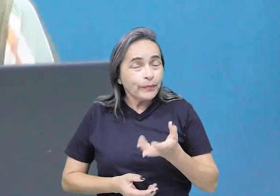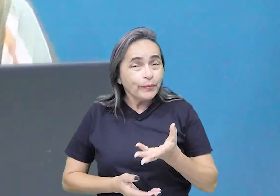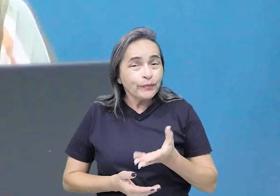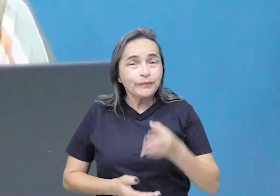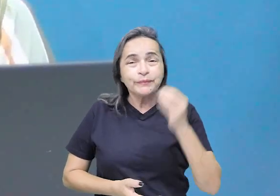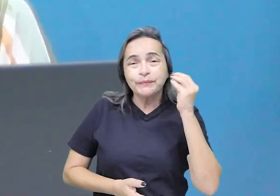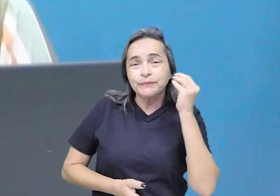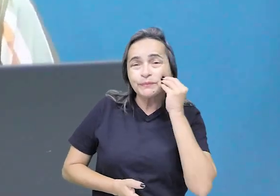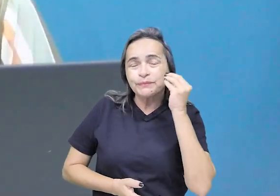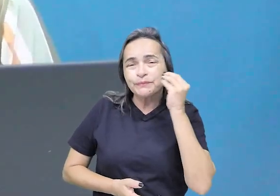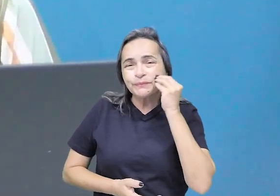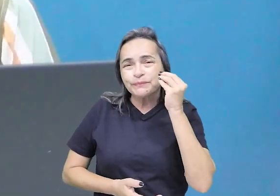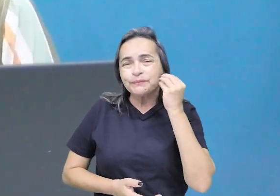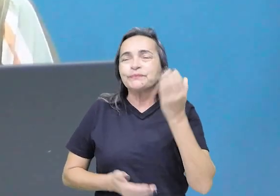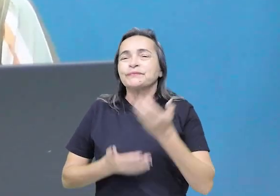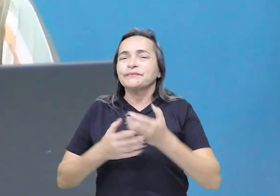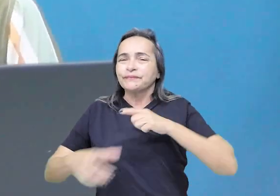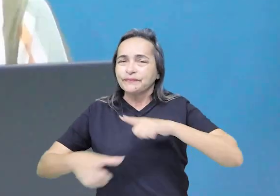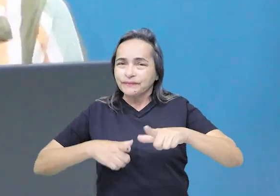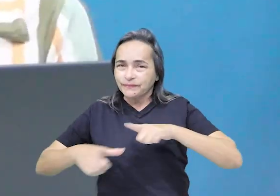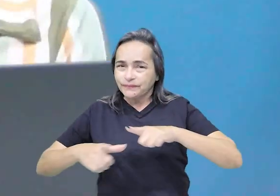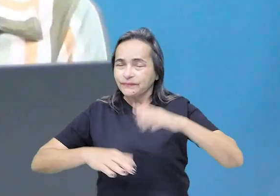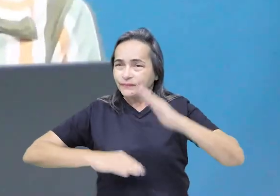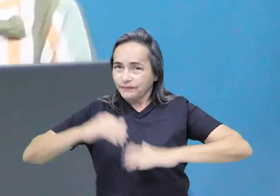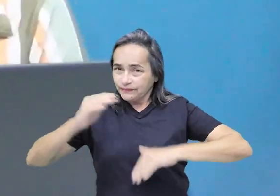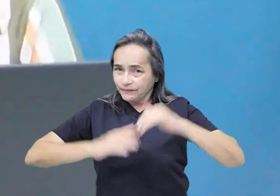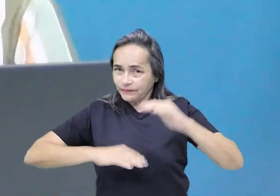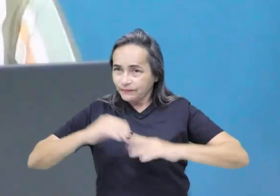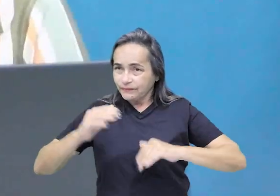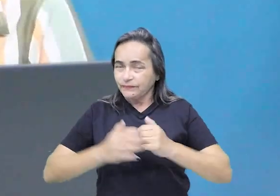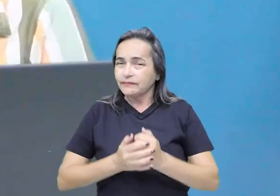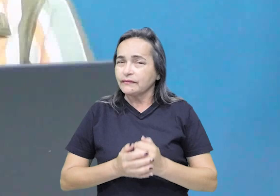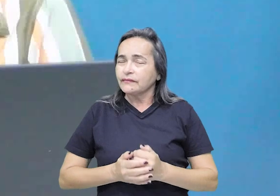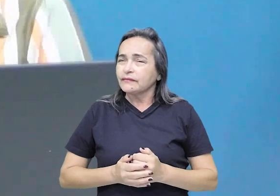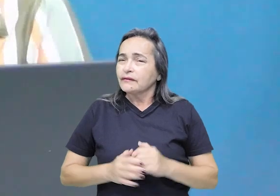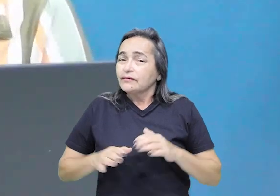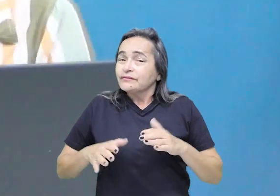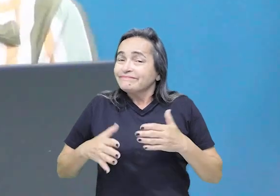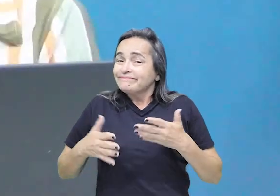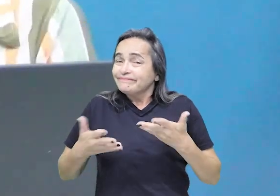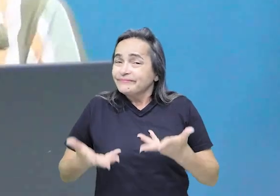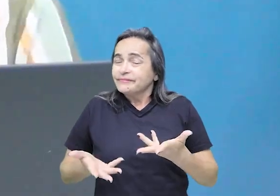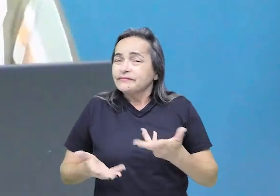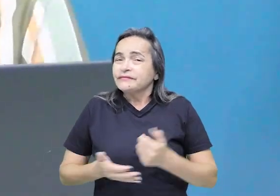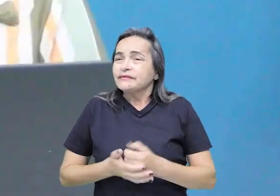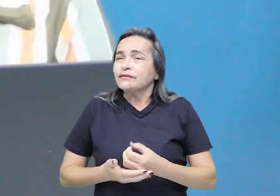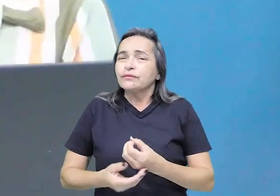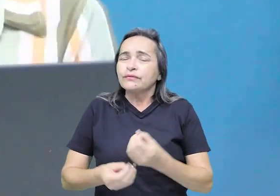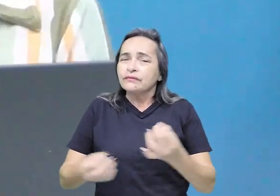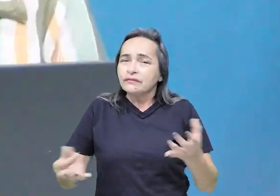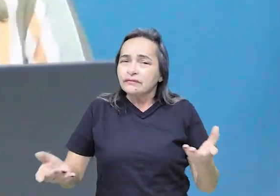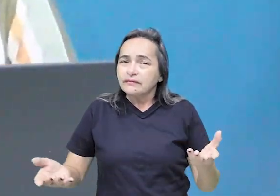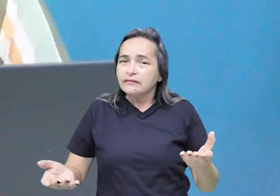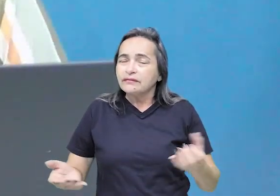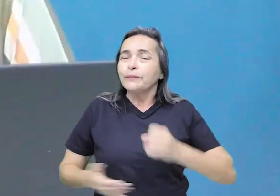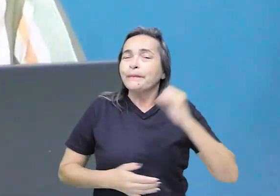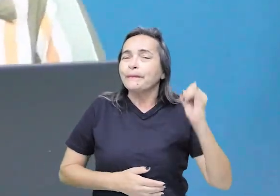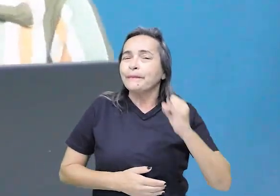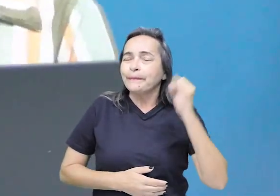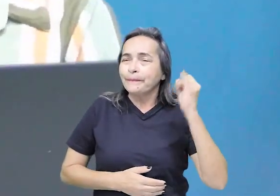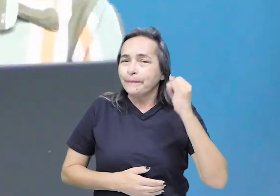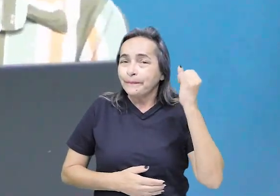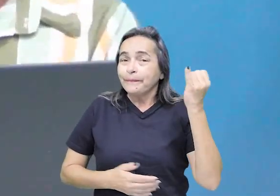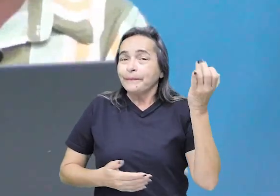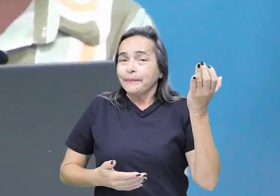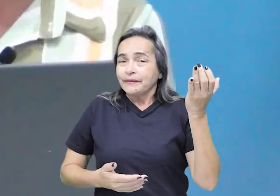experiência clínica, quais são assim, os principais fatores, quais são as principais práticas, os principais hábitos